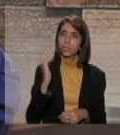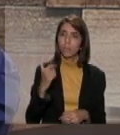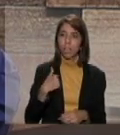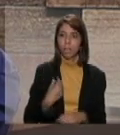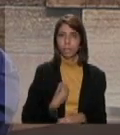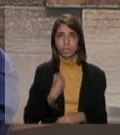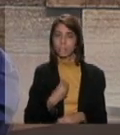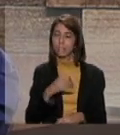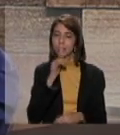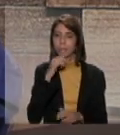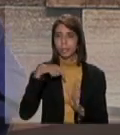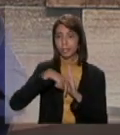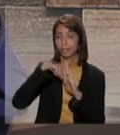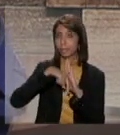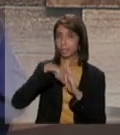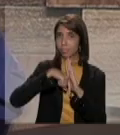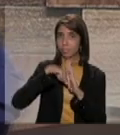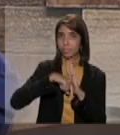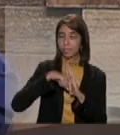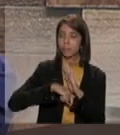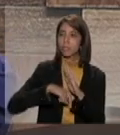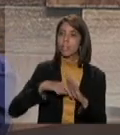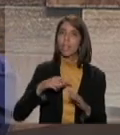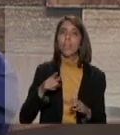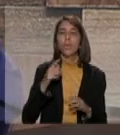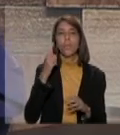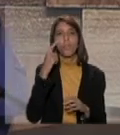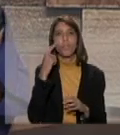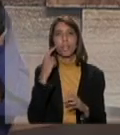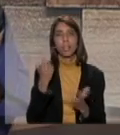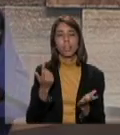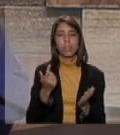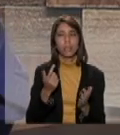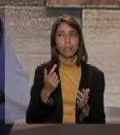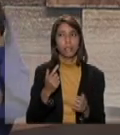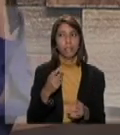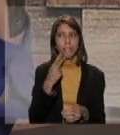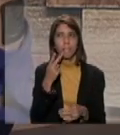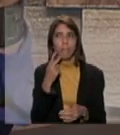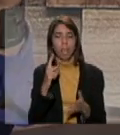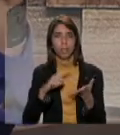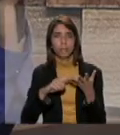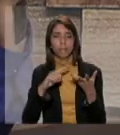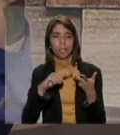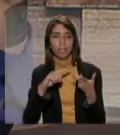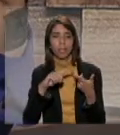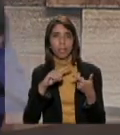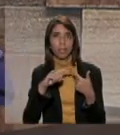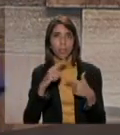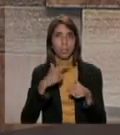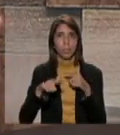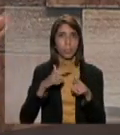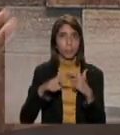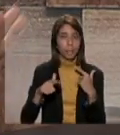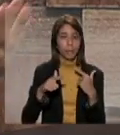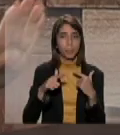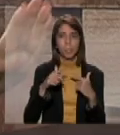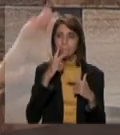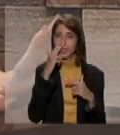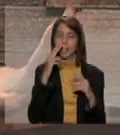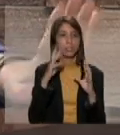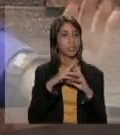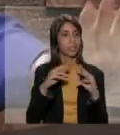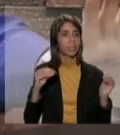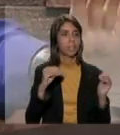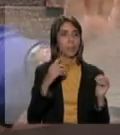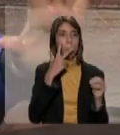ajuda você, como quando você faz análise, quando você vai no analista e começa a falar sobre você, sobre o teu problema, de certa forma você está